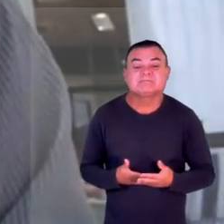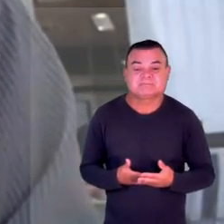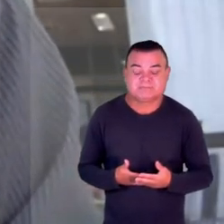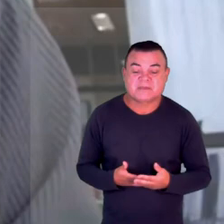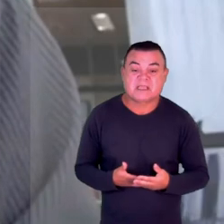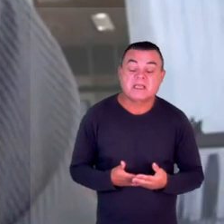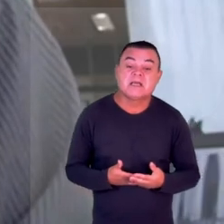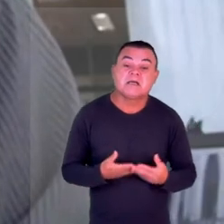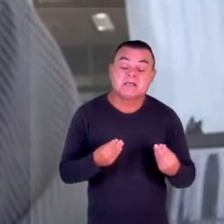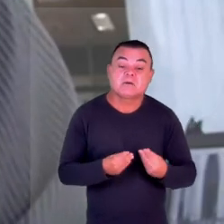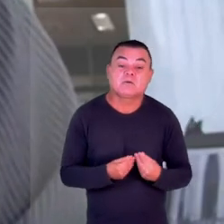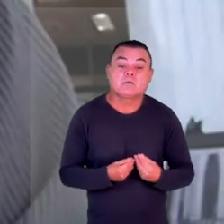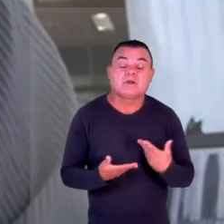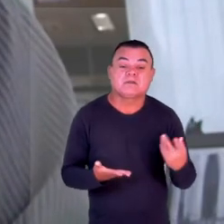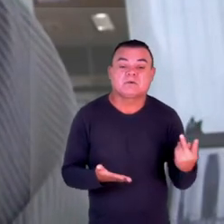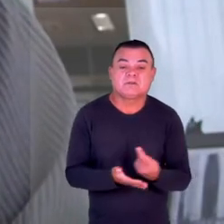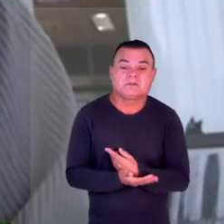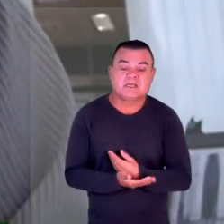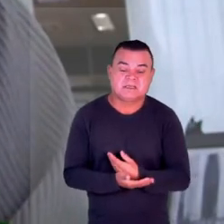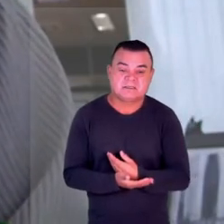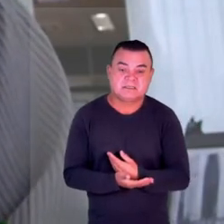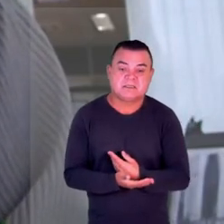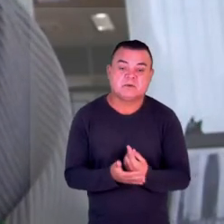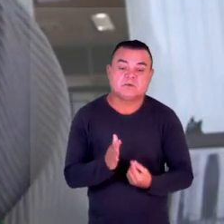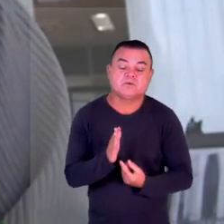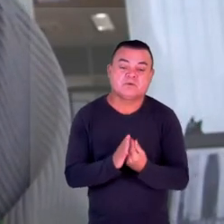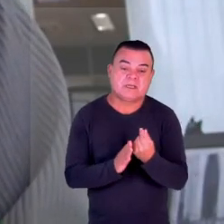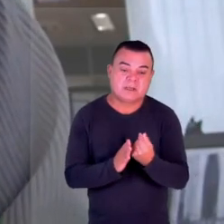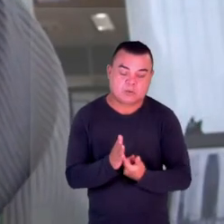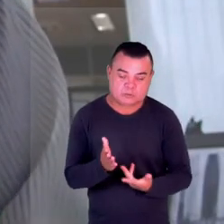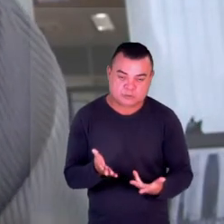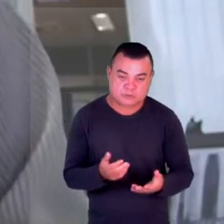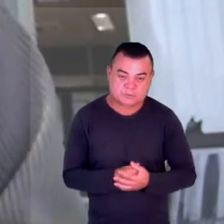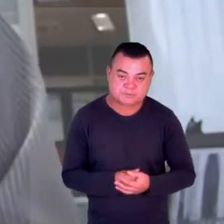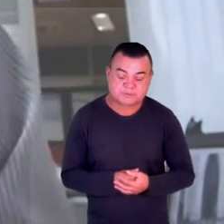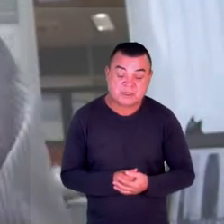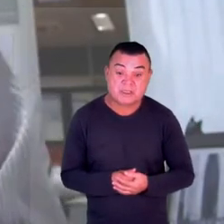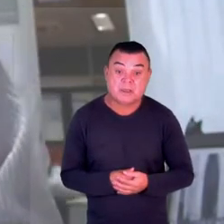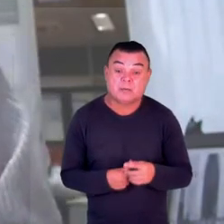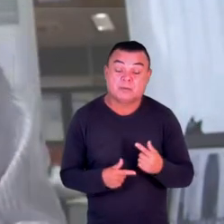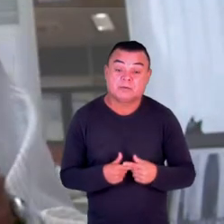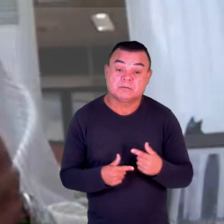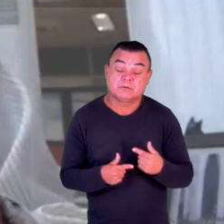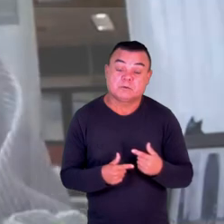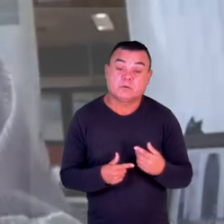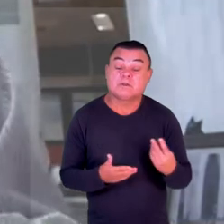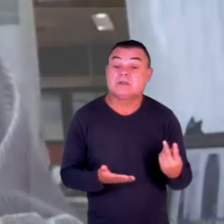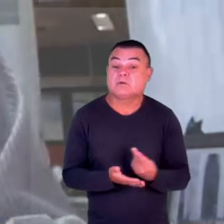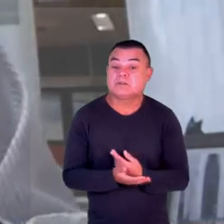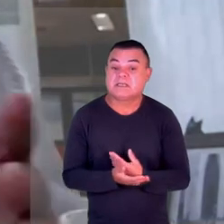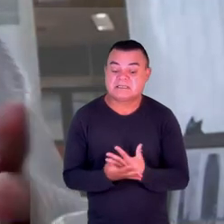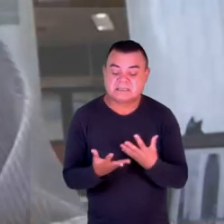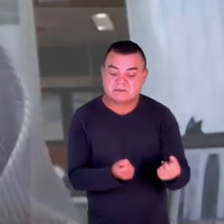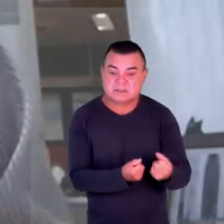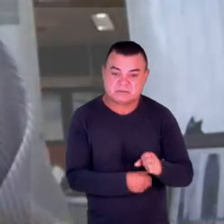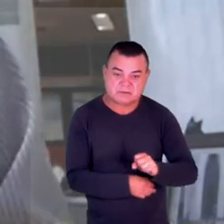a a Adesão do do CIS é enfim eh eu acho que a gente tem eu eu sei que